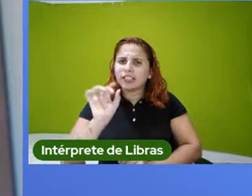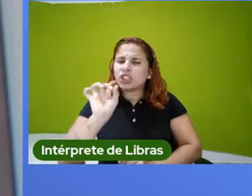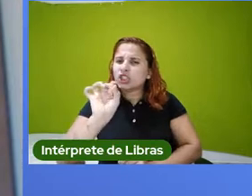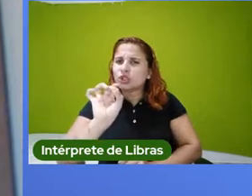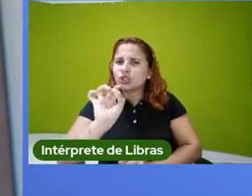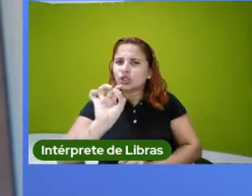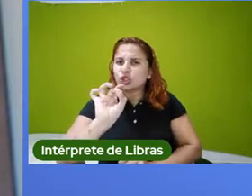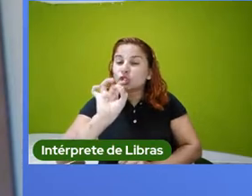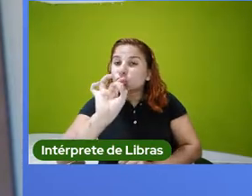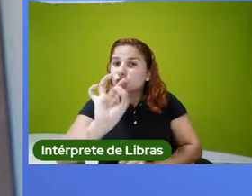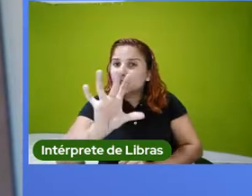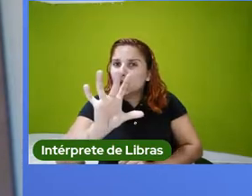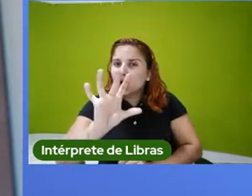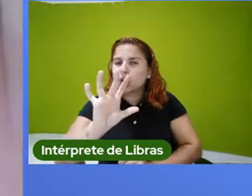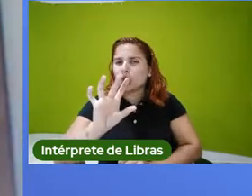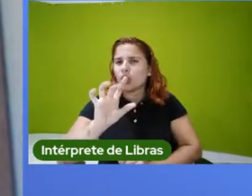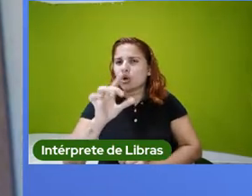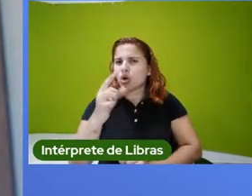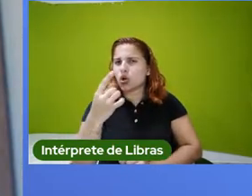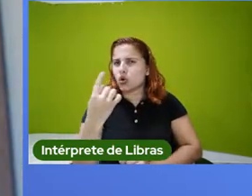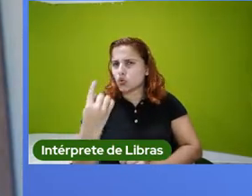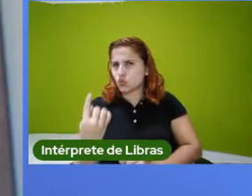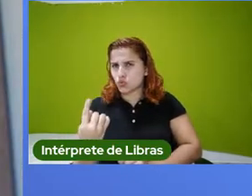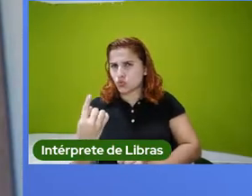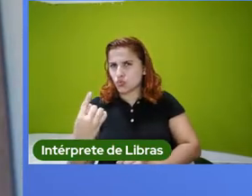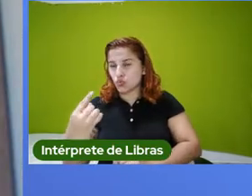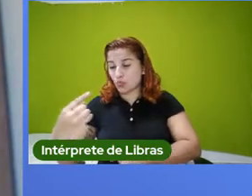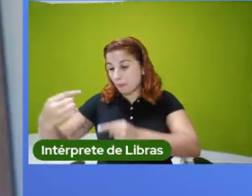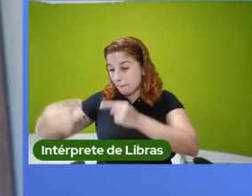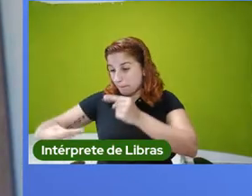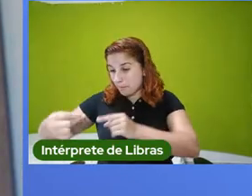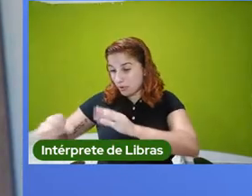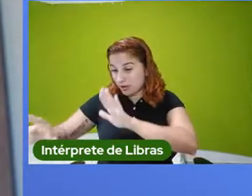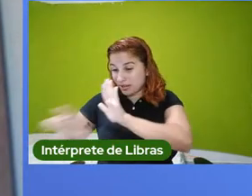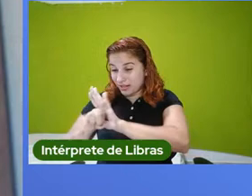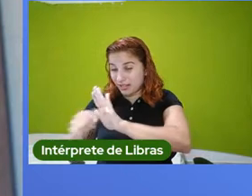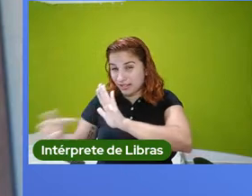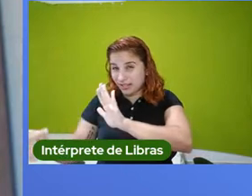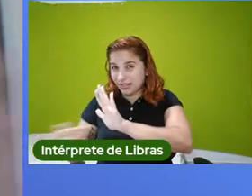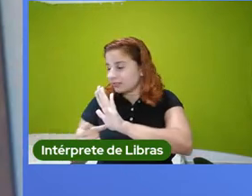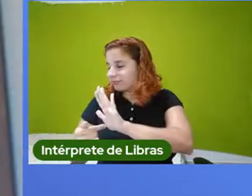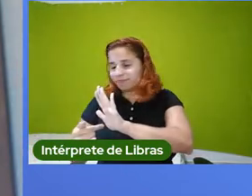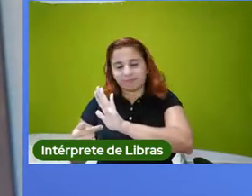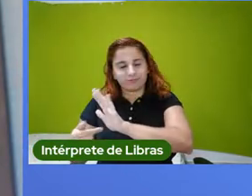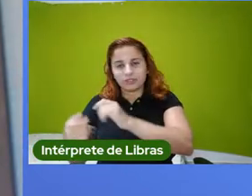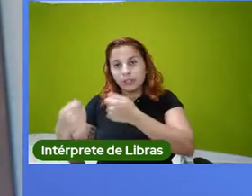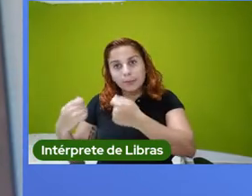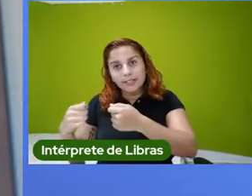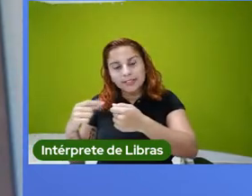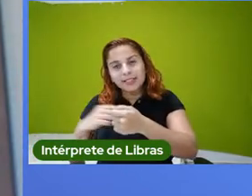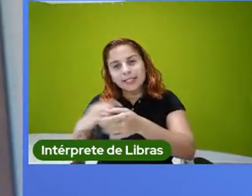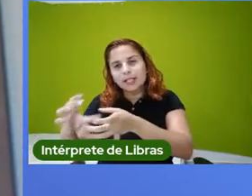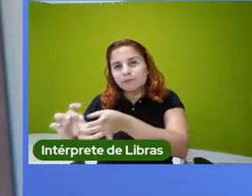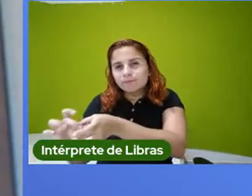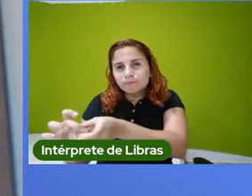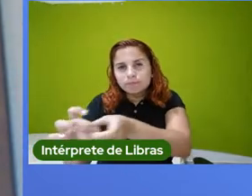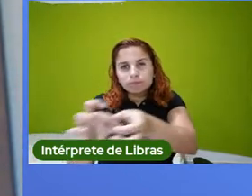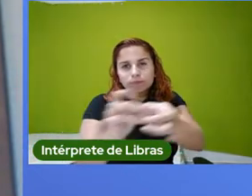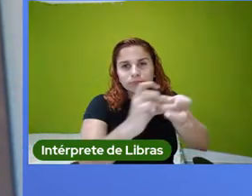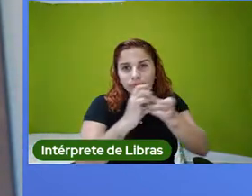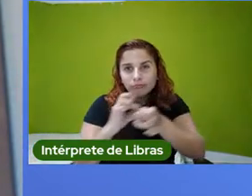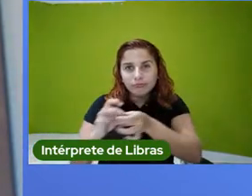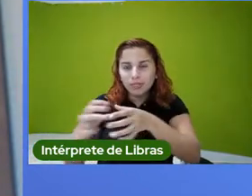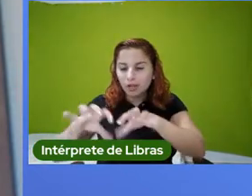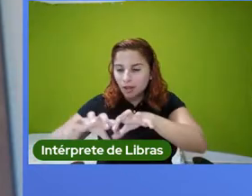ela não necessita apenas de um conjunto de políticas. Essas políticas precisam estar reunidas numa estratégia comum, por meio